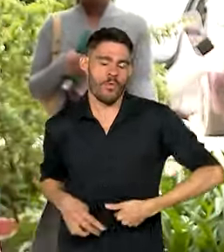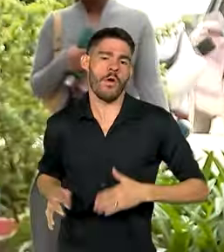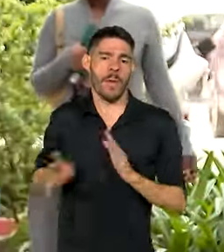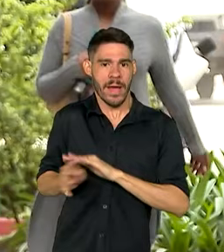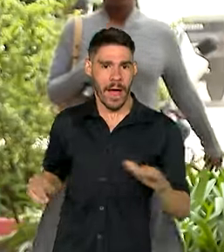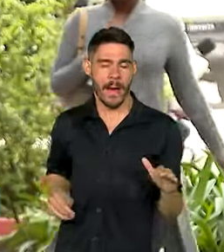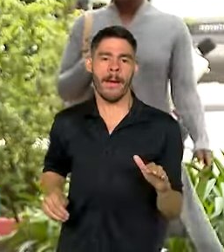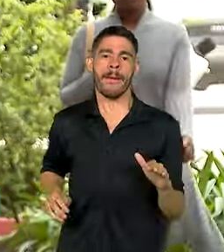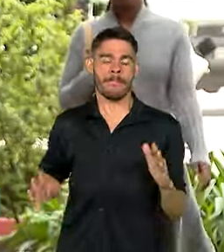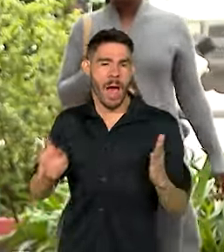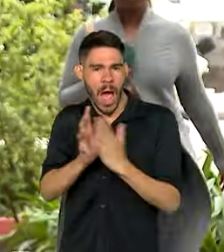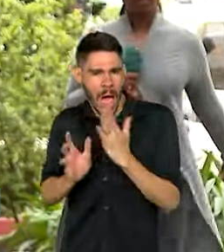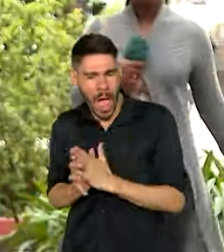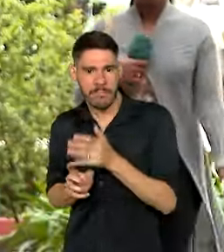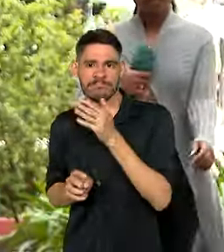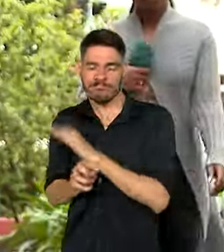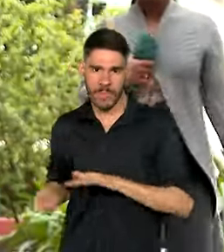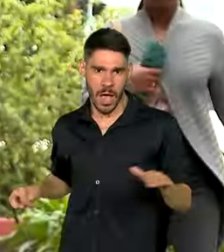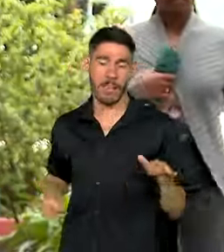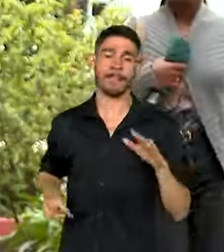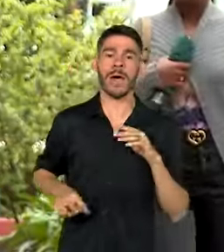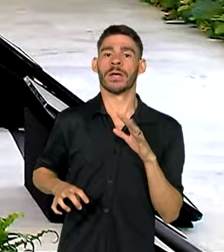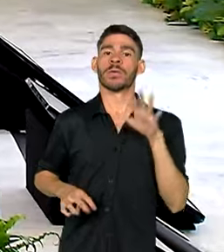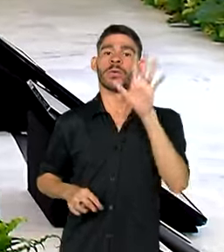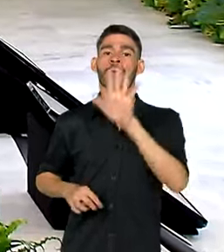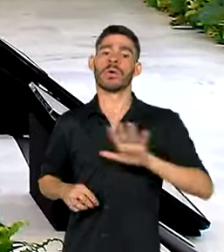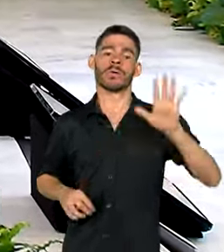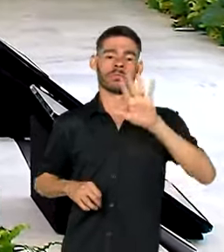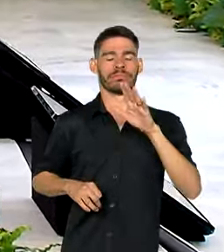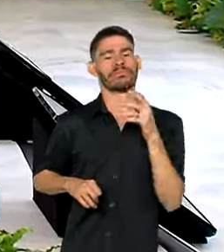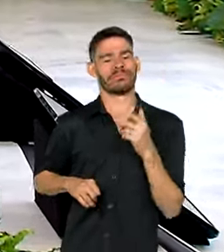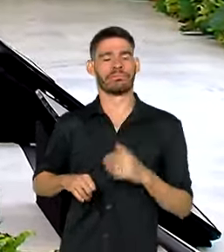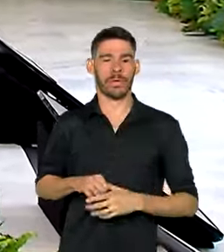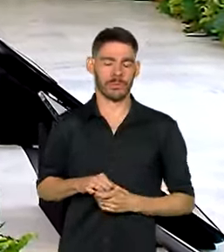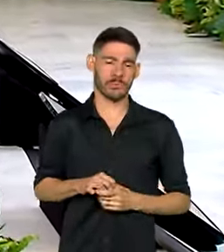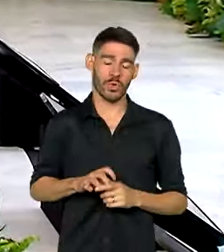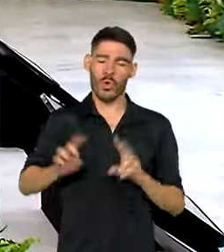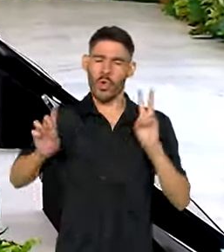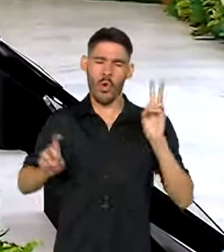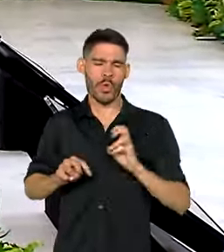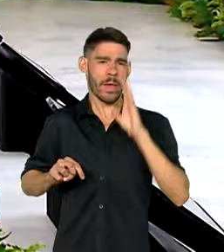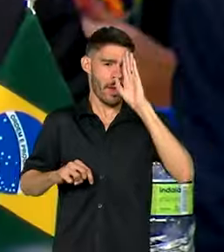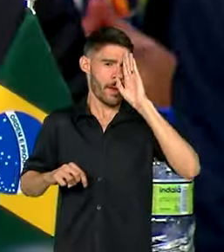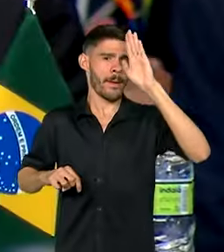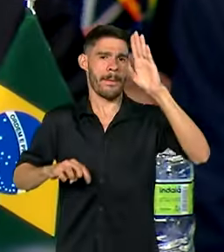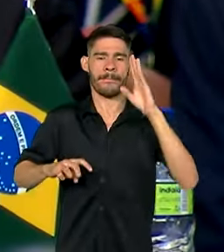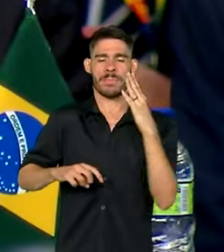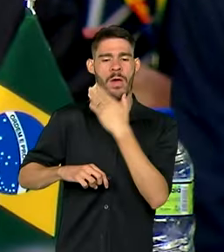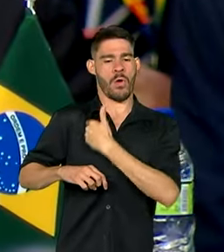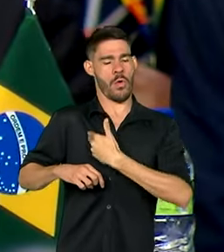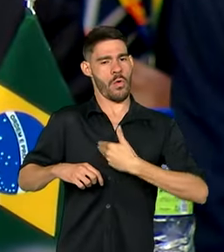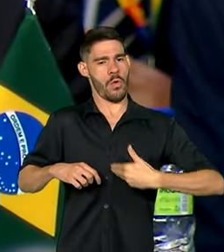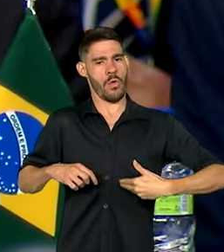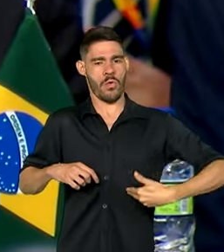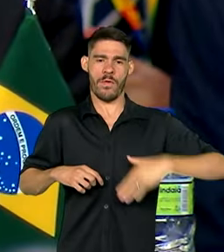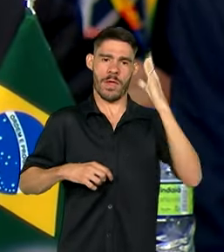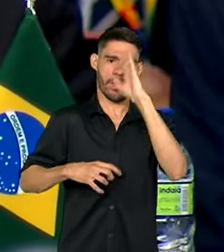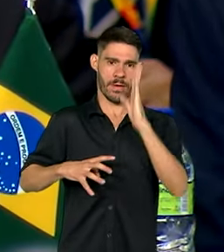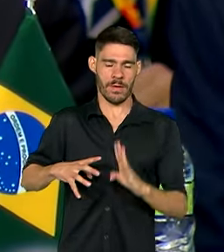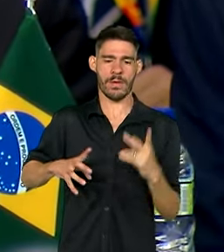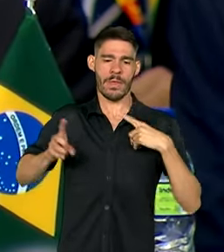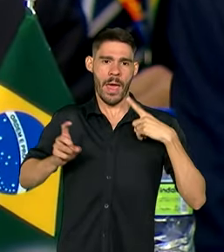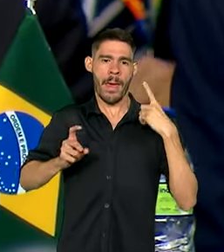continente africano 550 milhões de pessoas. O tema é considerado central para o governo brasileiro, que ocupa a